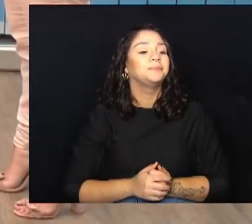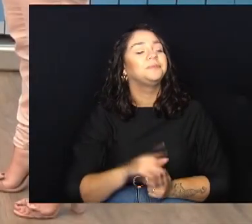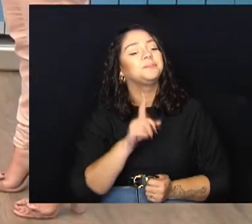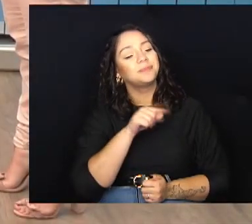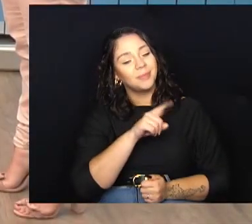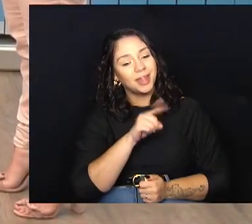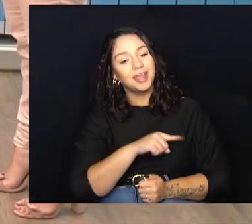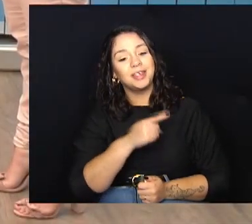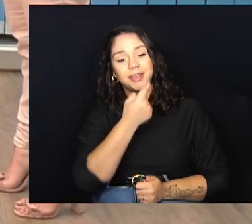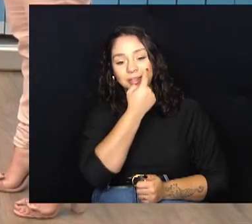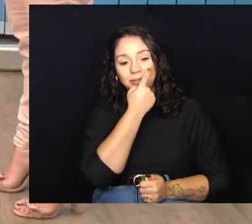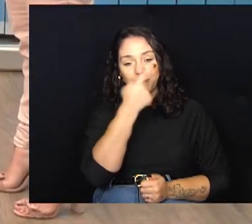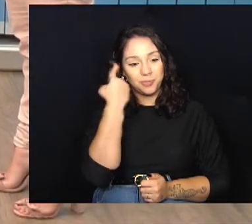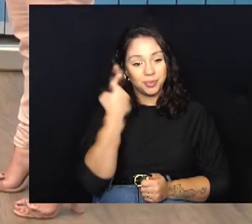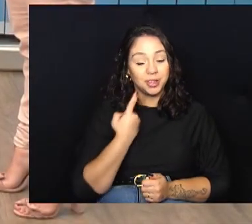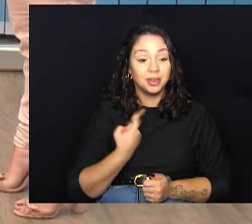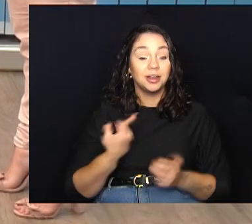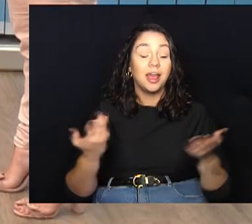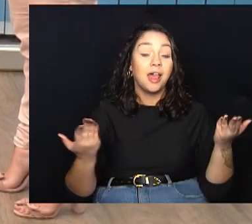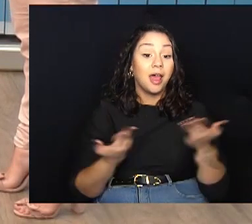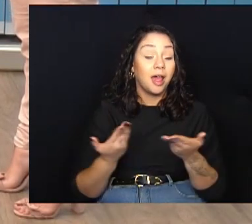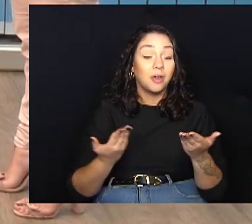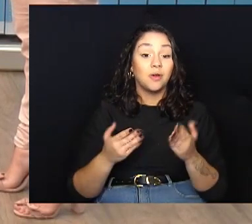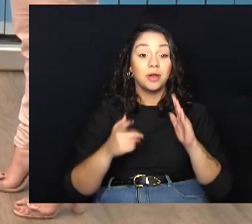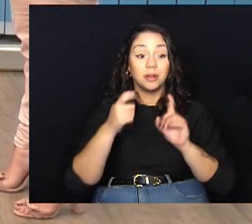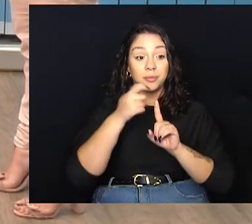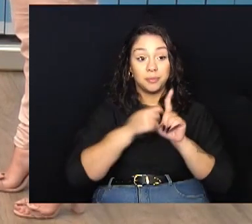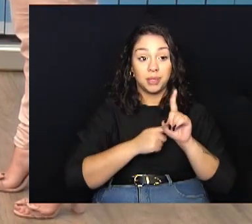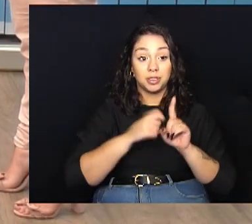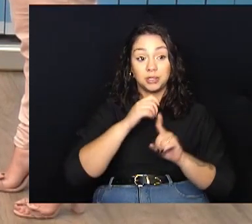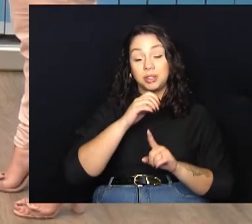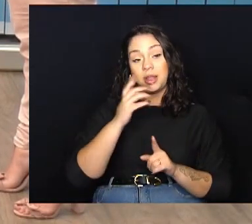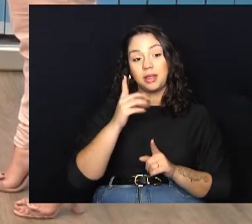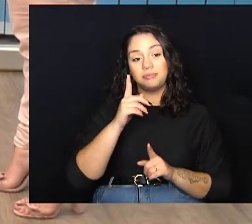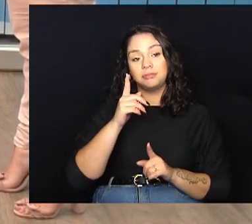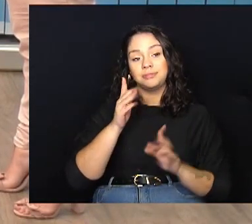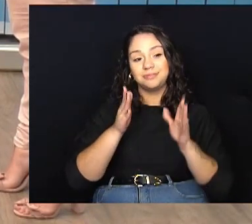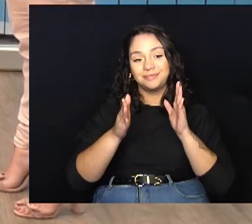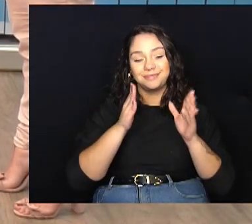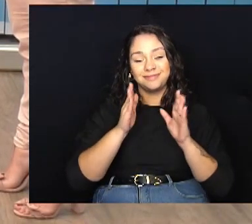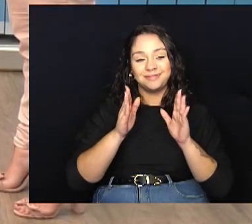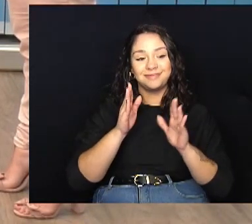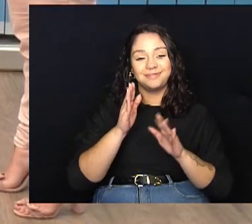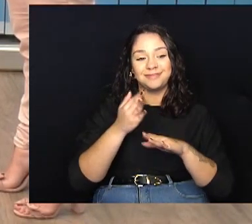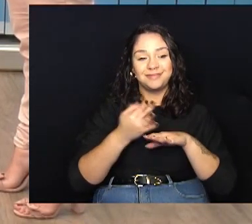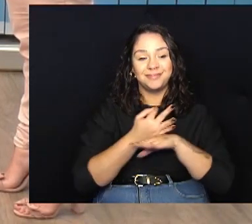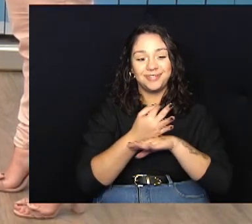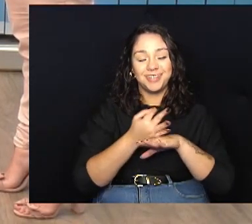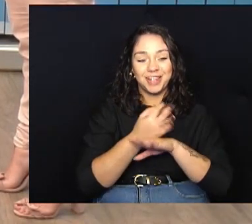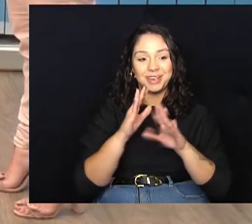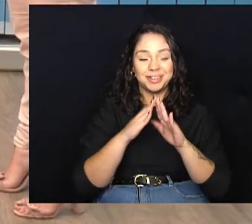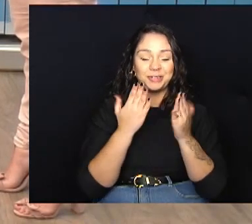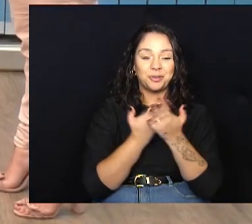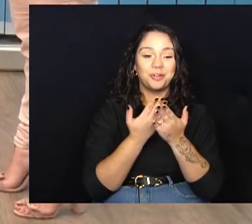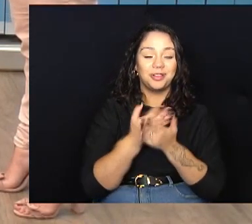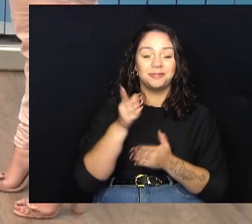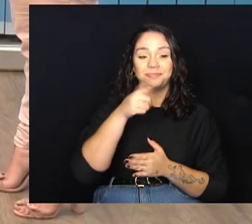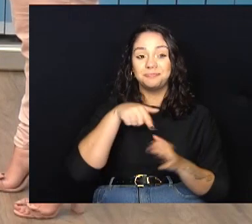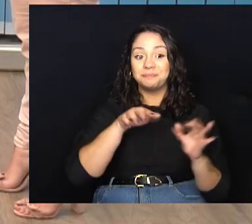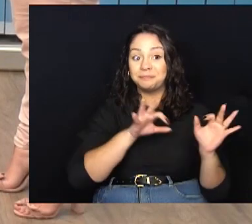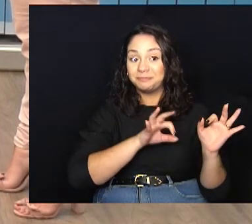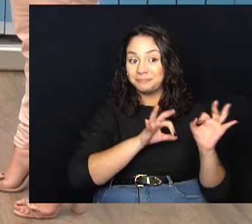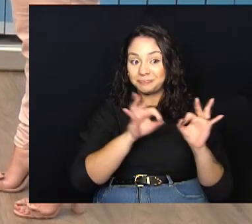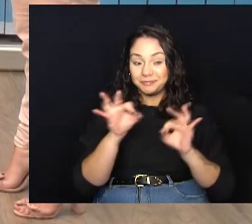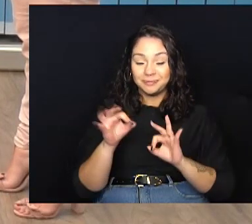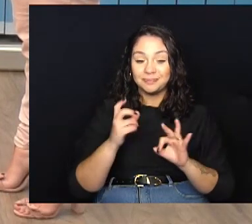Abreu Agora nós estamos no mês de julho a gente sabe que é época de férias escolares para quem estamos acompanhando tem criança